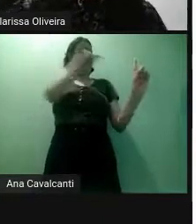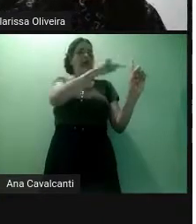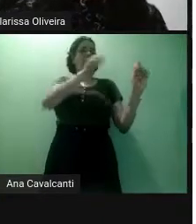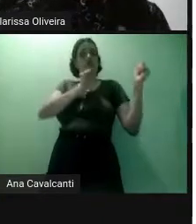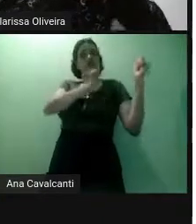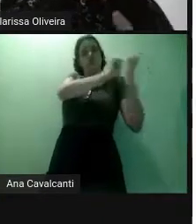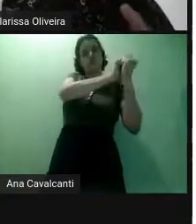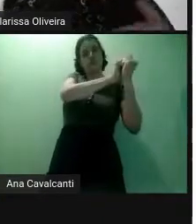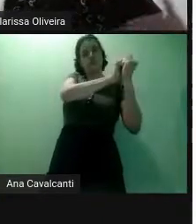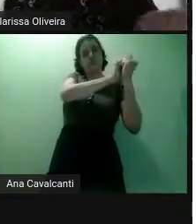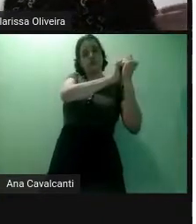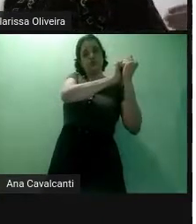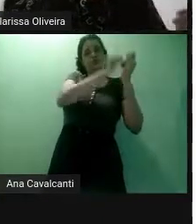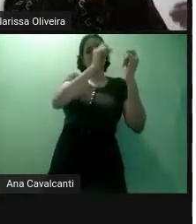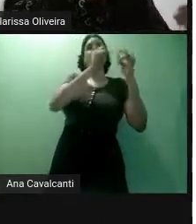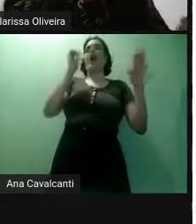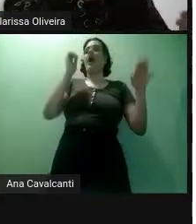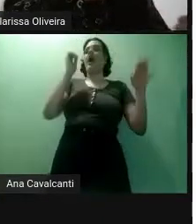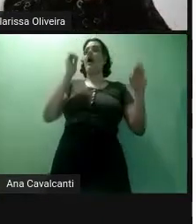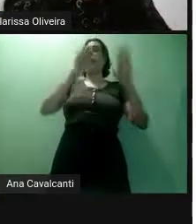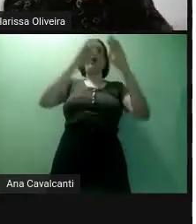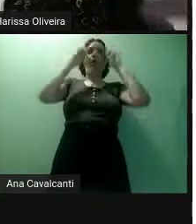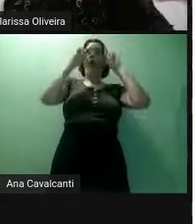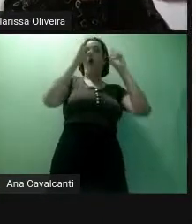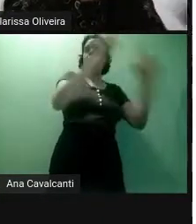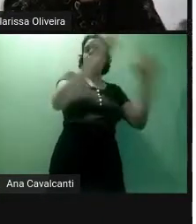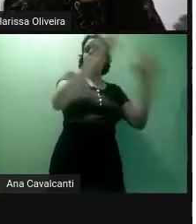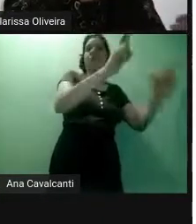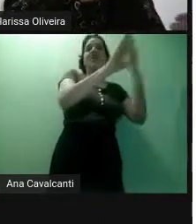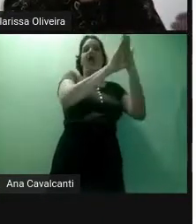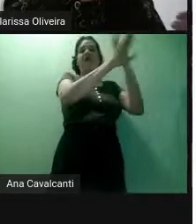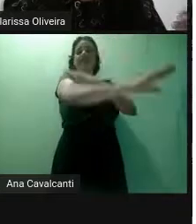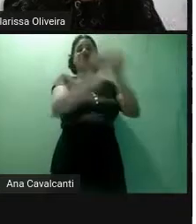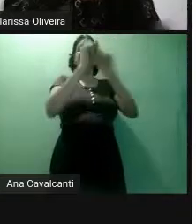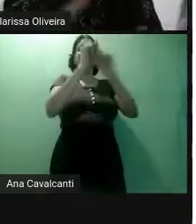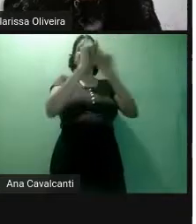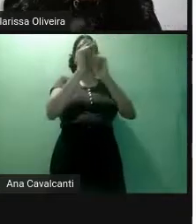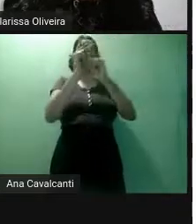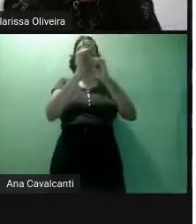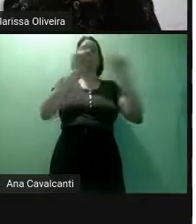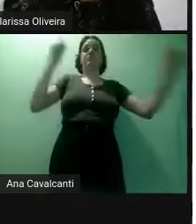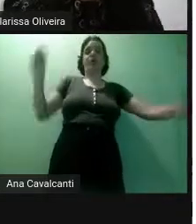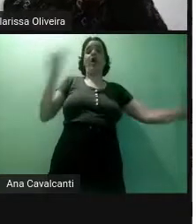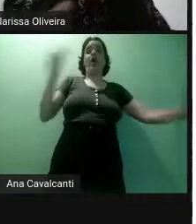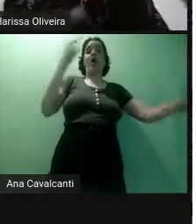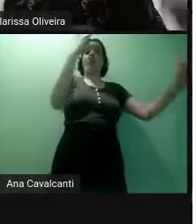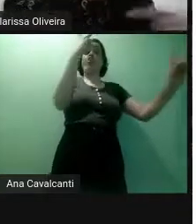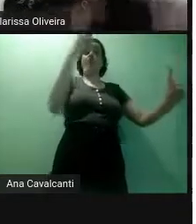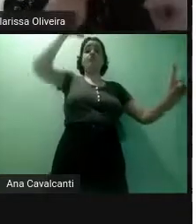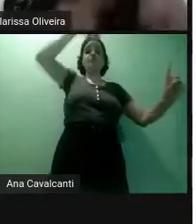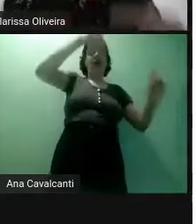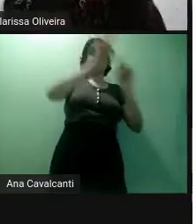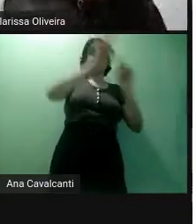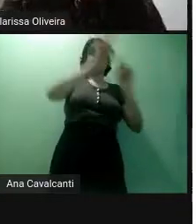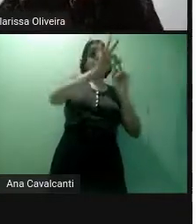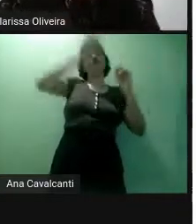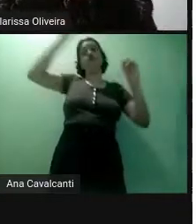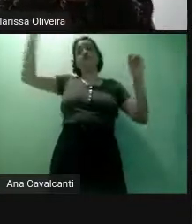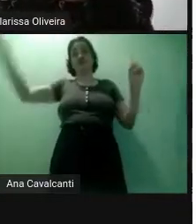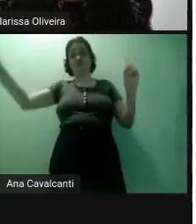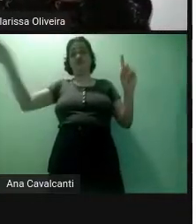e não tivermos respeitando aquela distância de 2 metros, porque a gente viu que as gotículas,